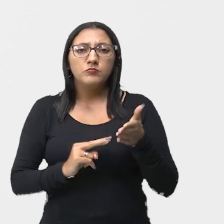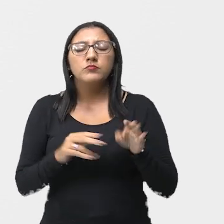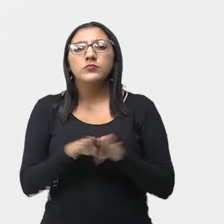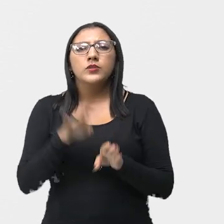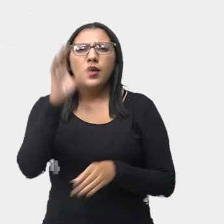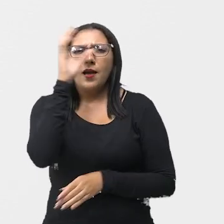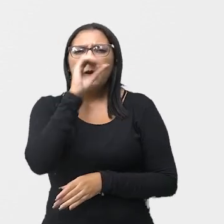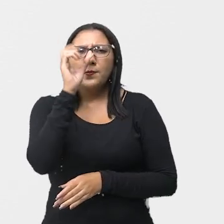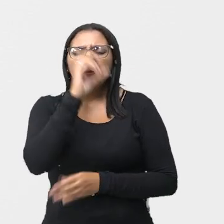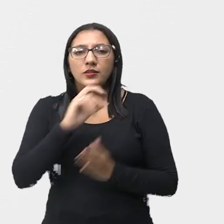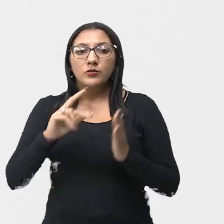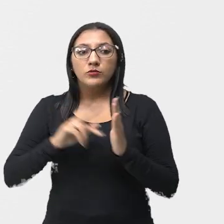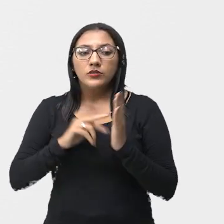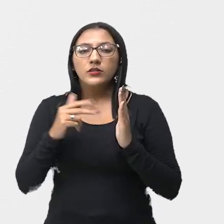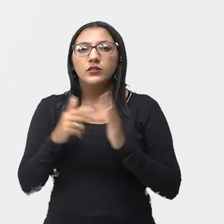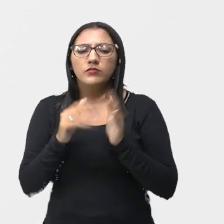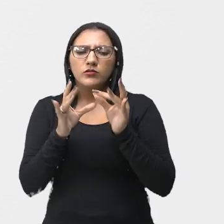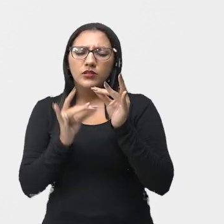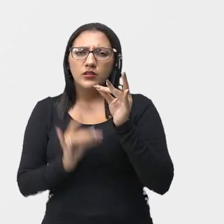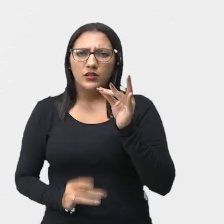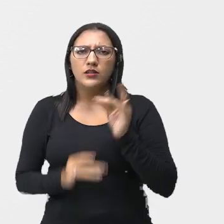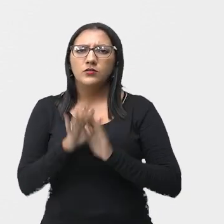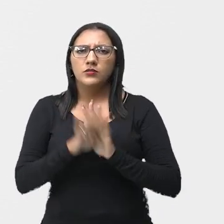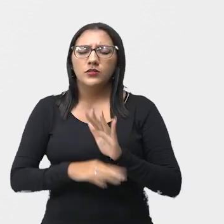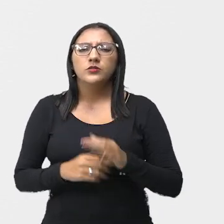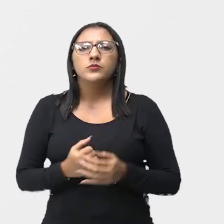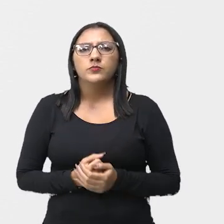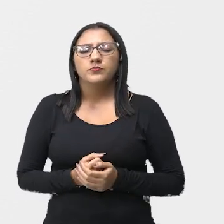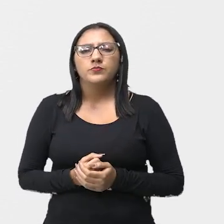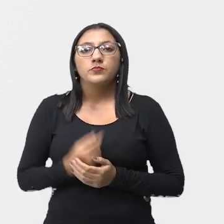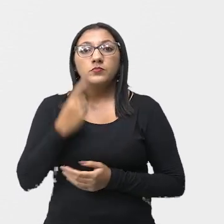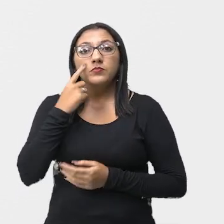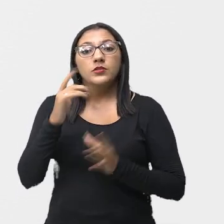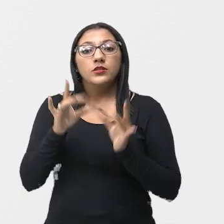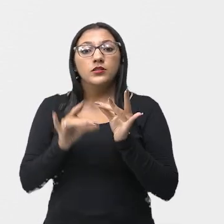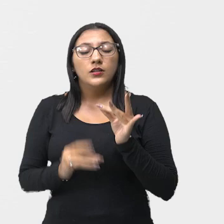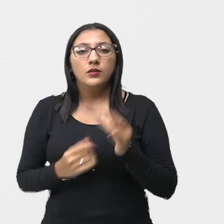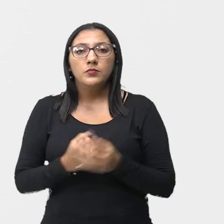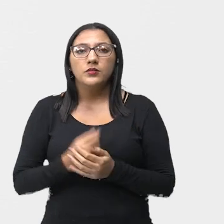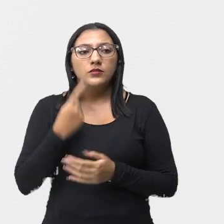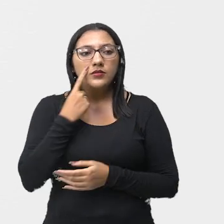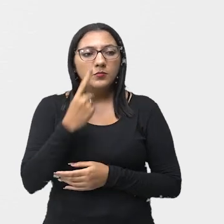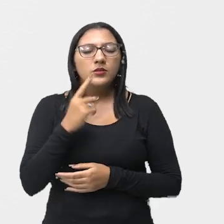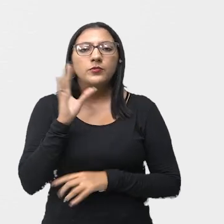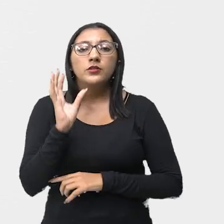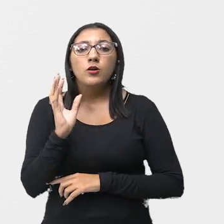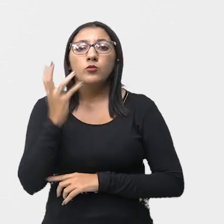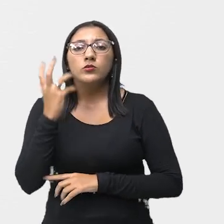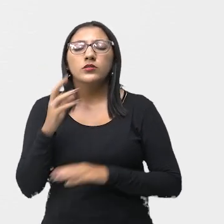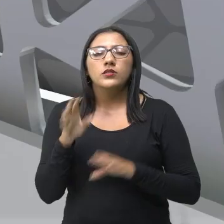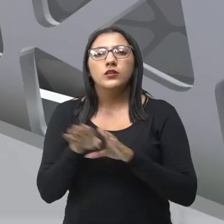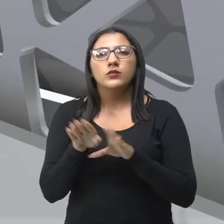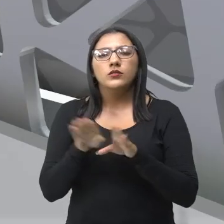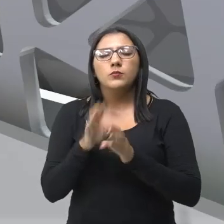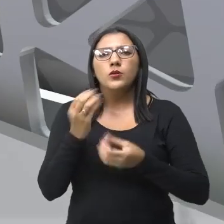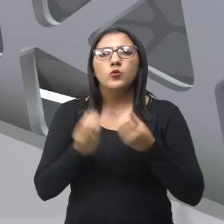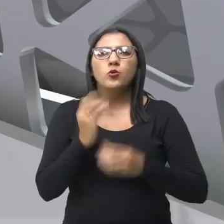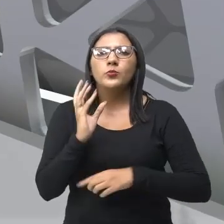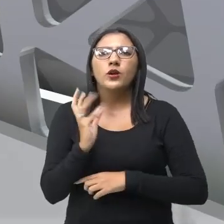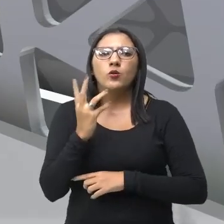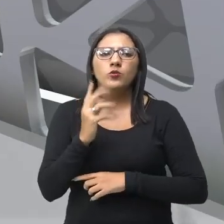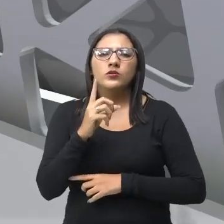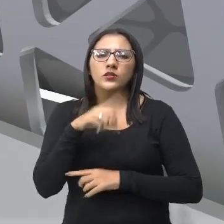aprender os sentidos globais do texto. Especificamente, vamos observar fato e decorrências desse